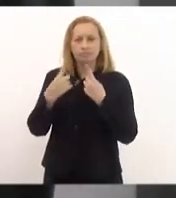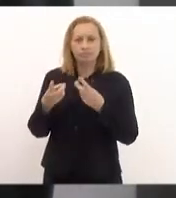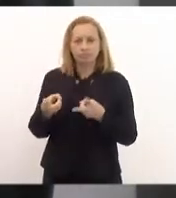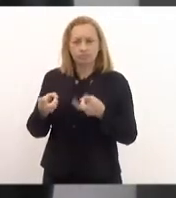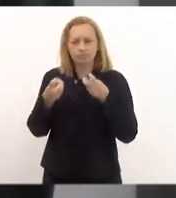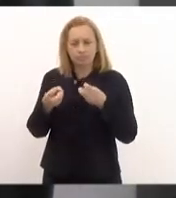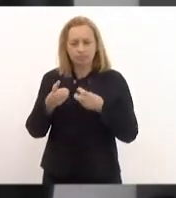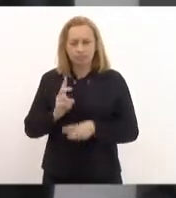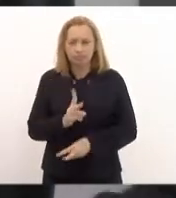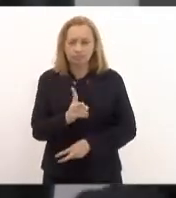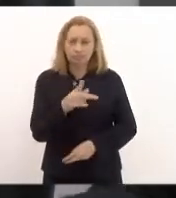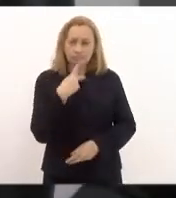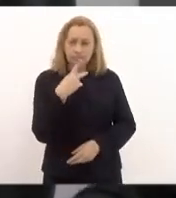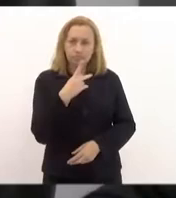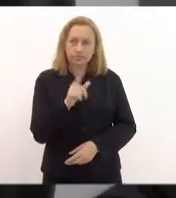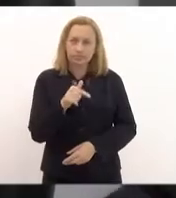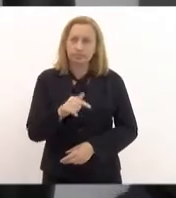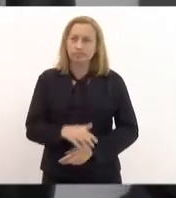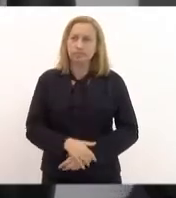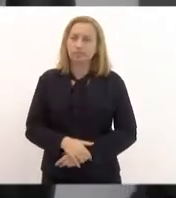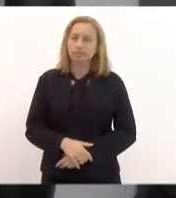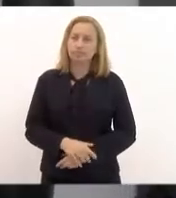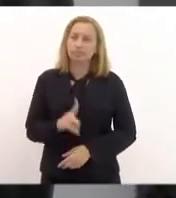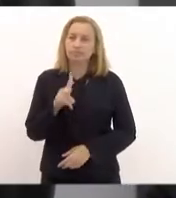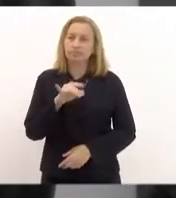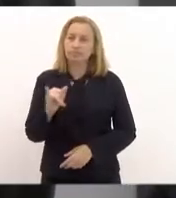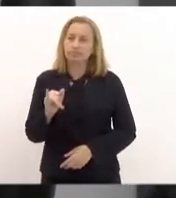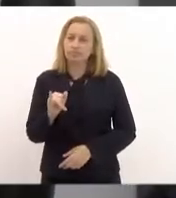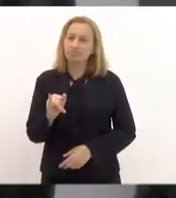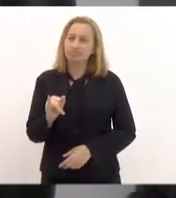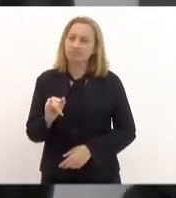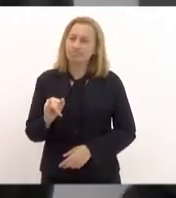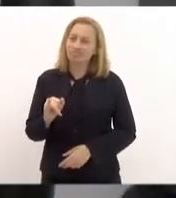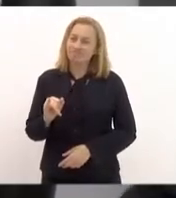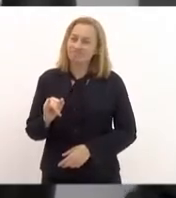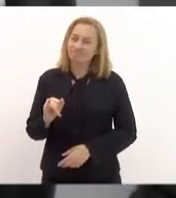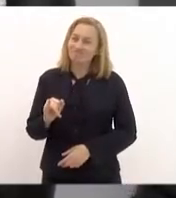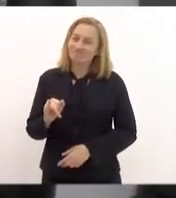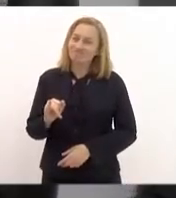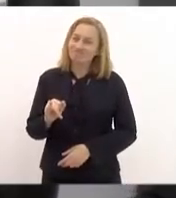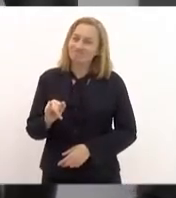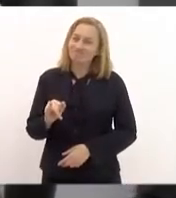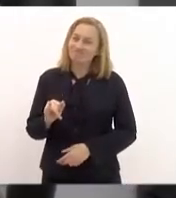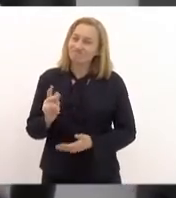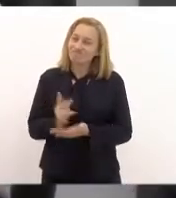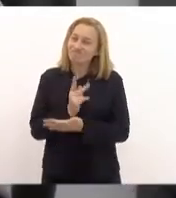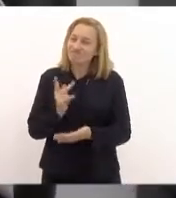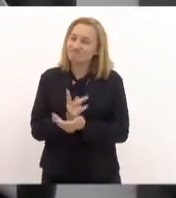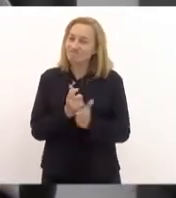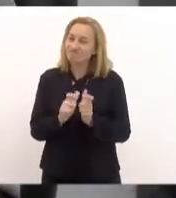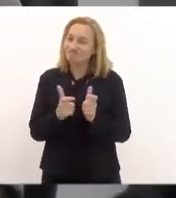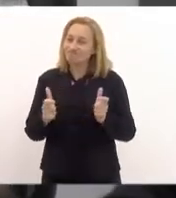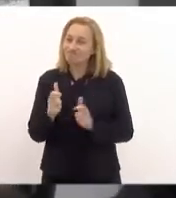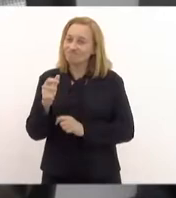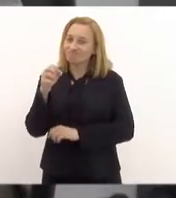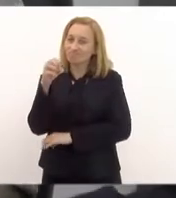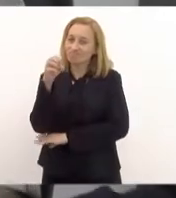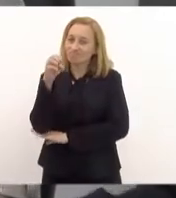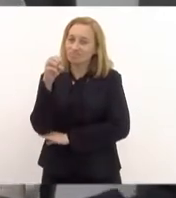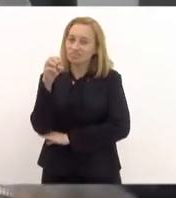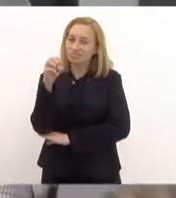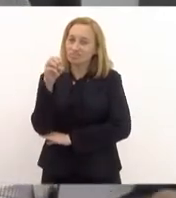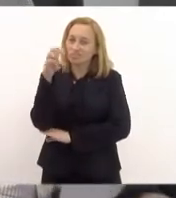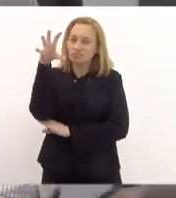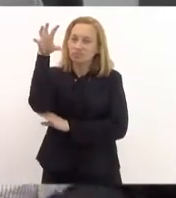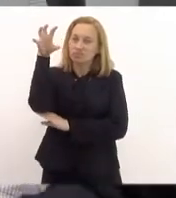observação que eu sempre fazia era que eu achava que havia um exagero muito grande de postes, né? A distância entre